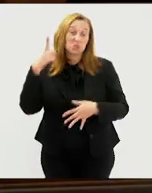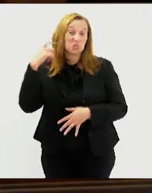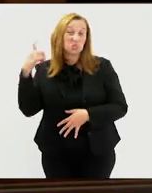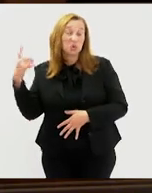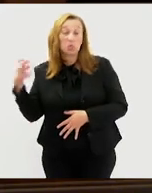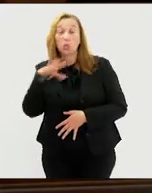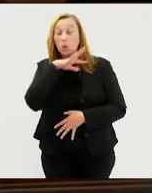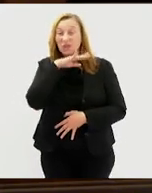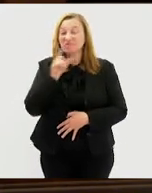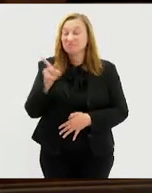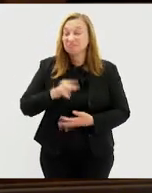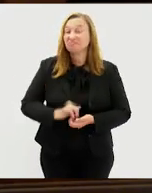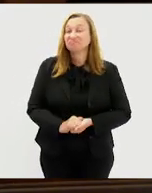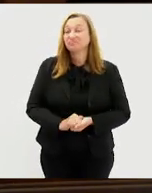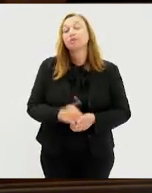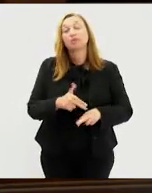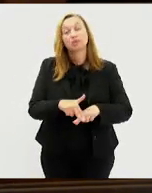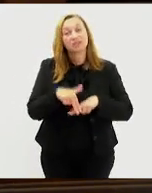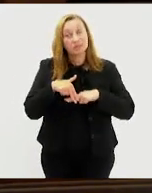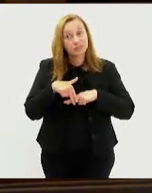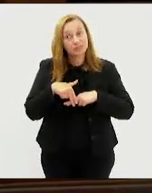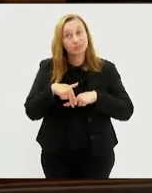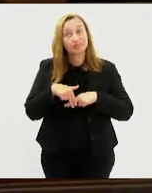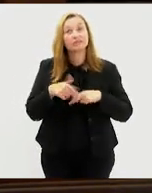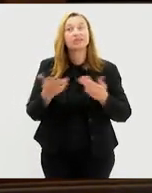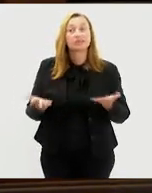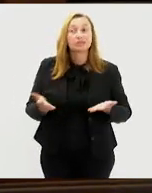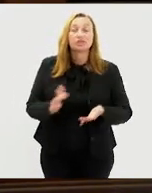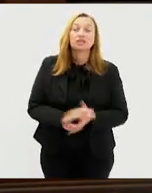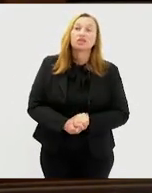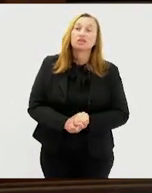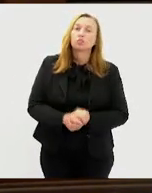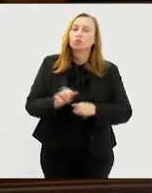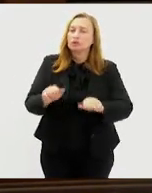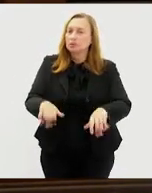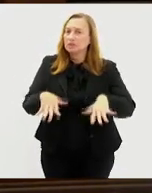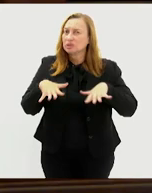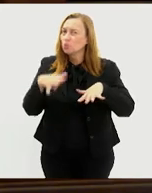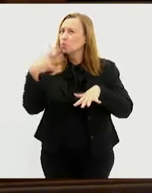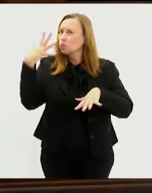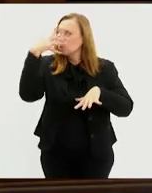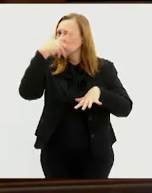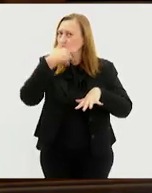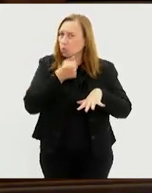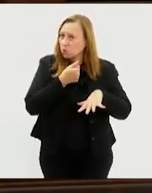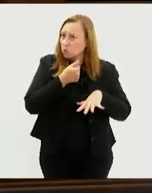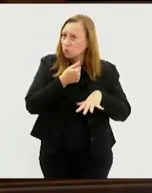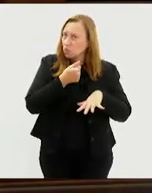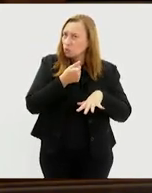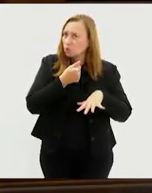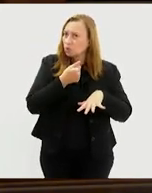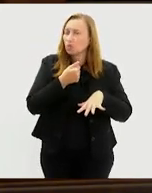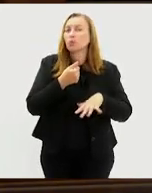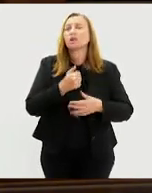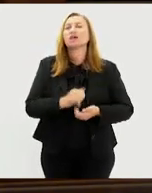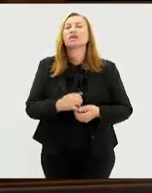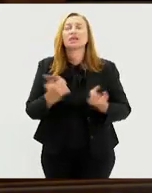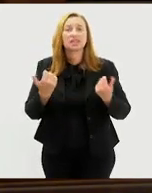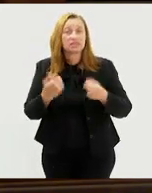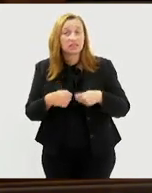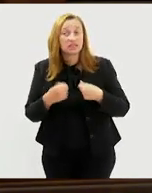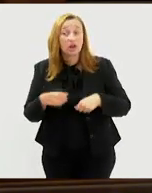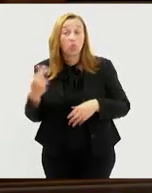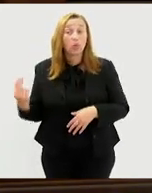acústico por isso foi uma sessão bonita vist da intensidade e do